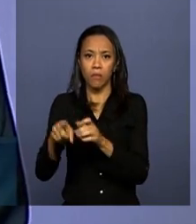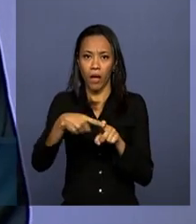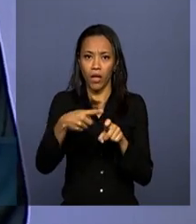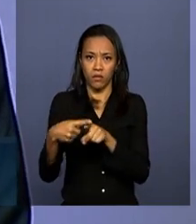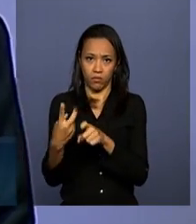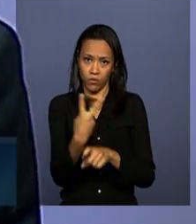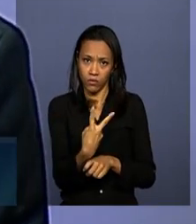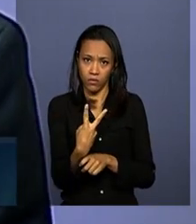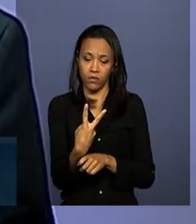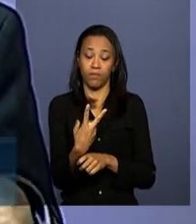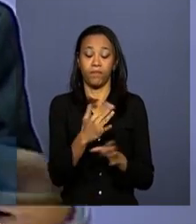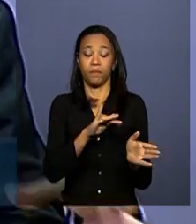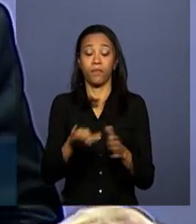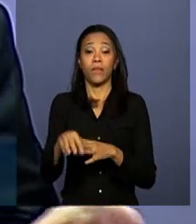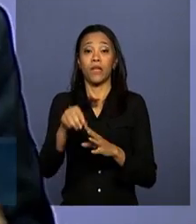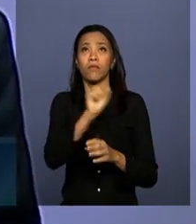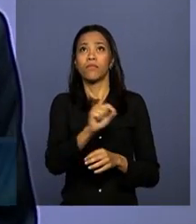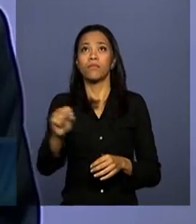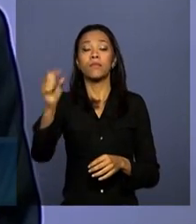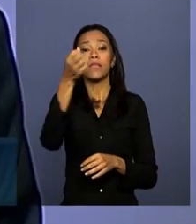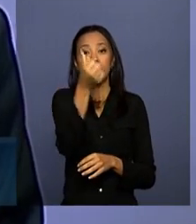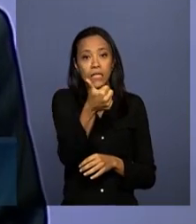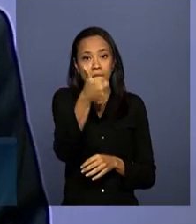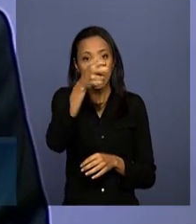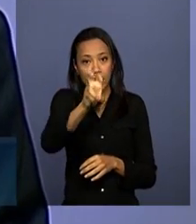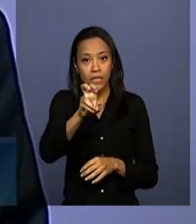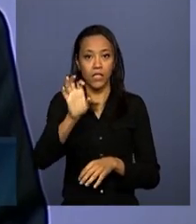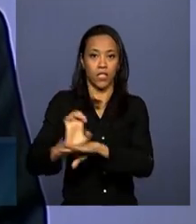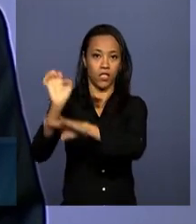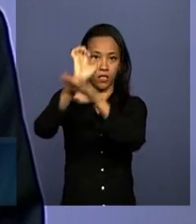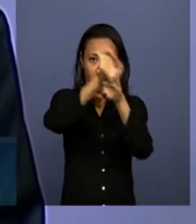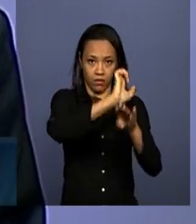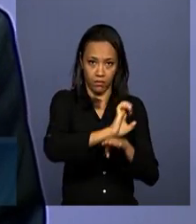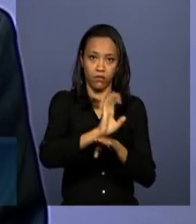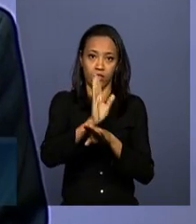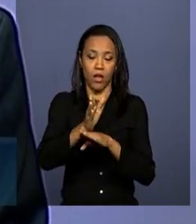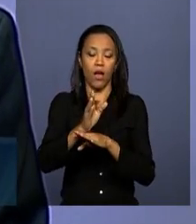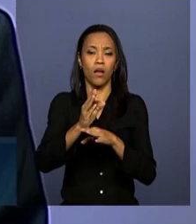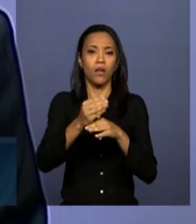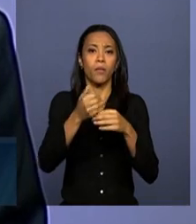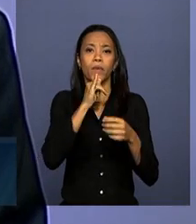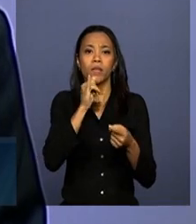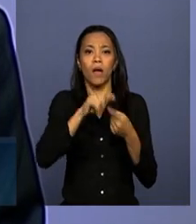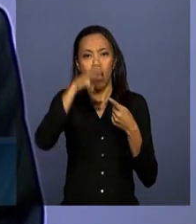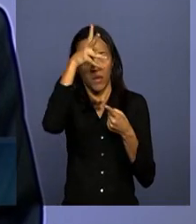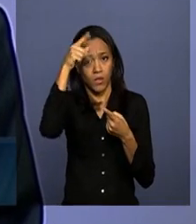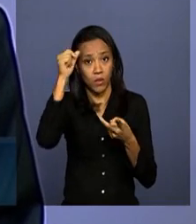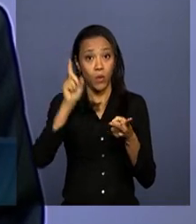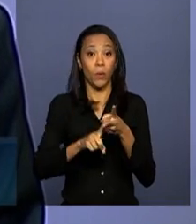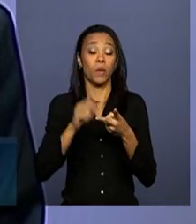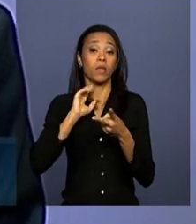hospitais em 6 estados, por acordos locais, desenvolvendo essa estratégia, no Amazonas, em